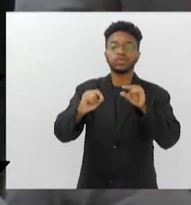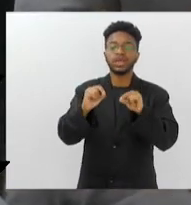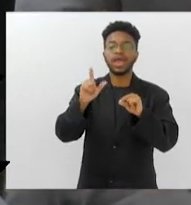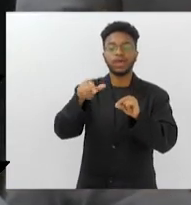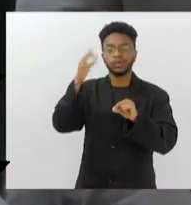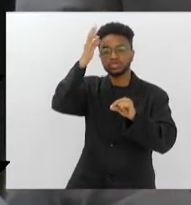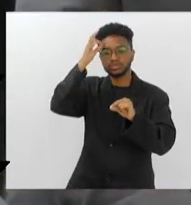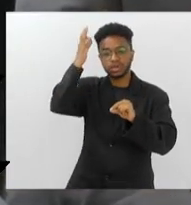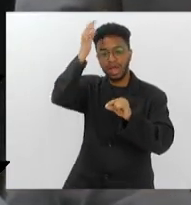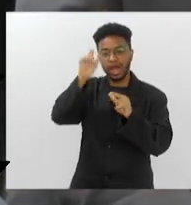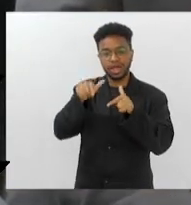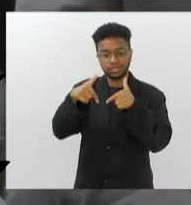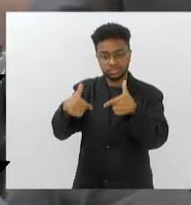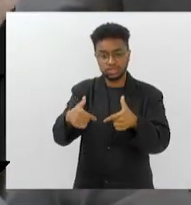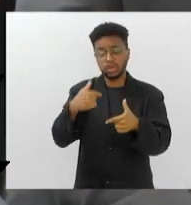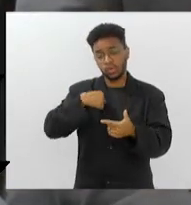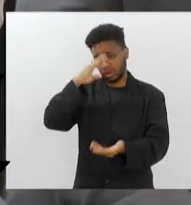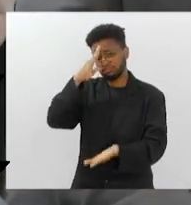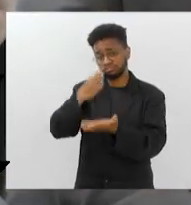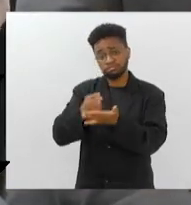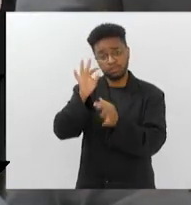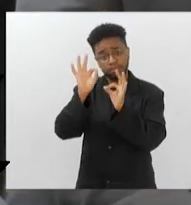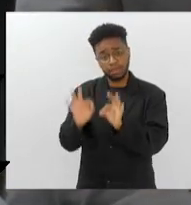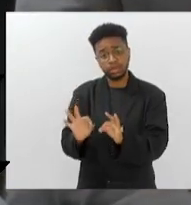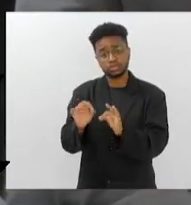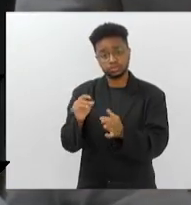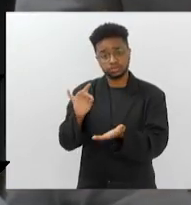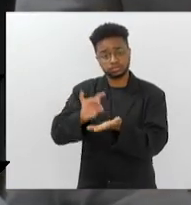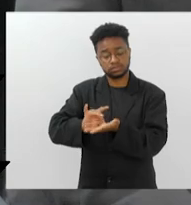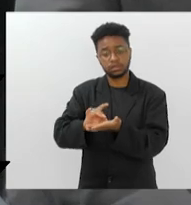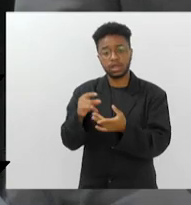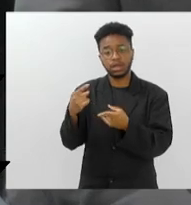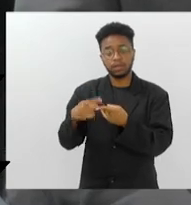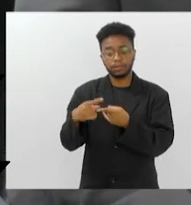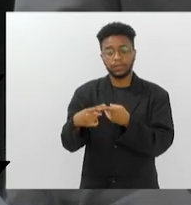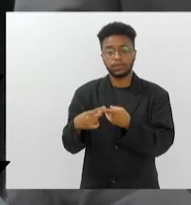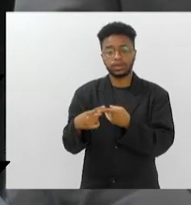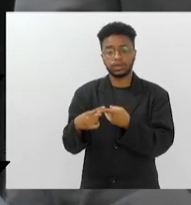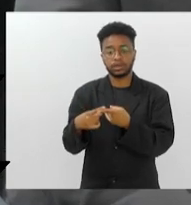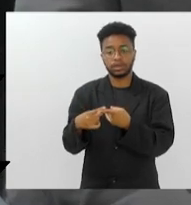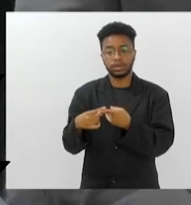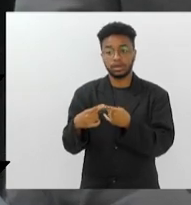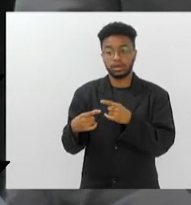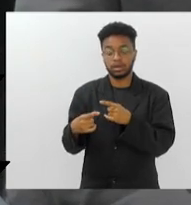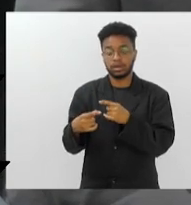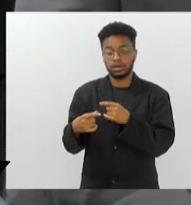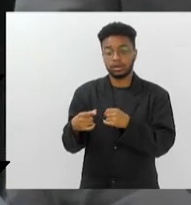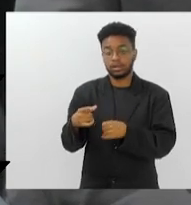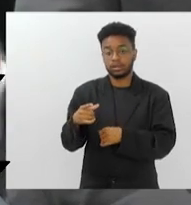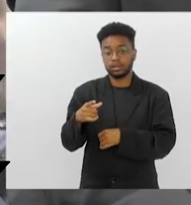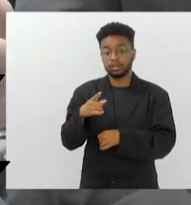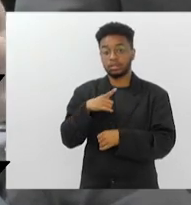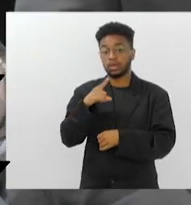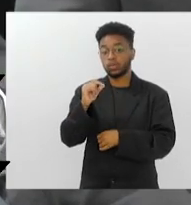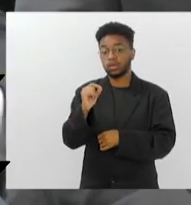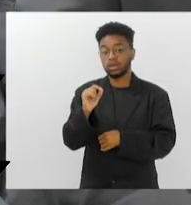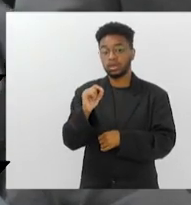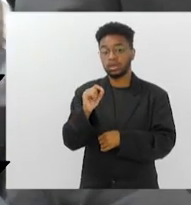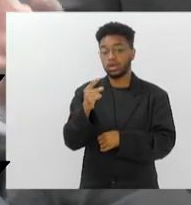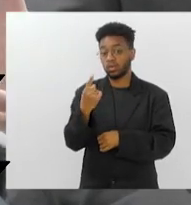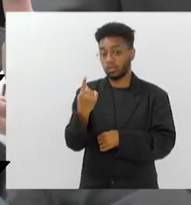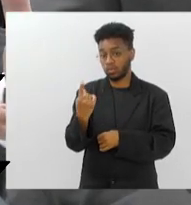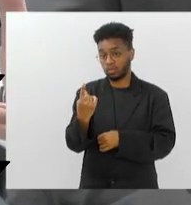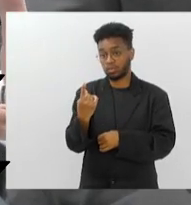agindo e atuando eu acredito de verdade nisso tô falando sério porque olha Eh nós tínhamos como como uma das questões que